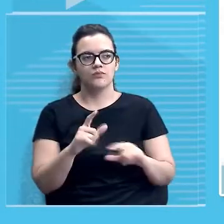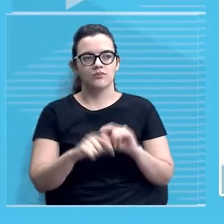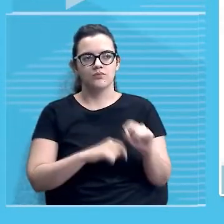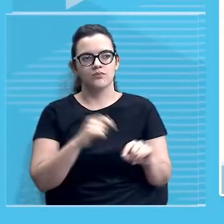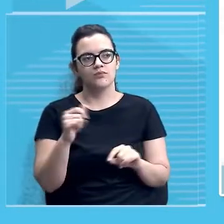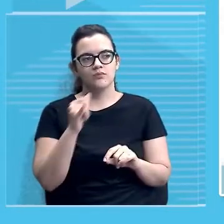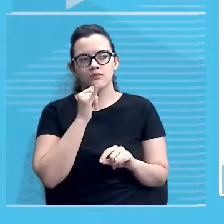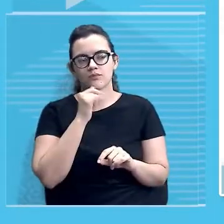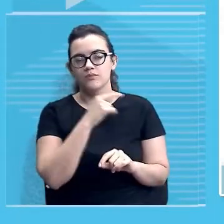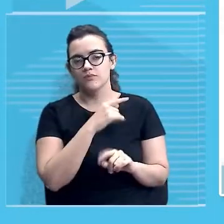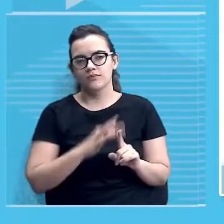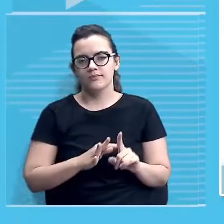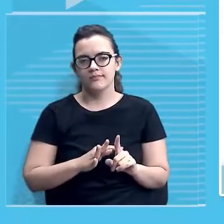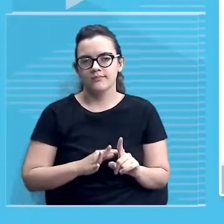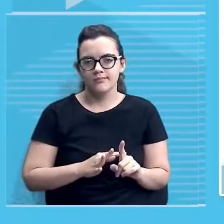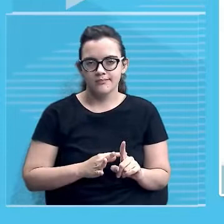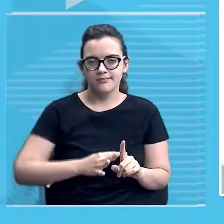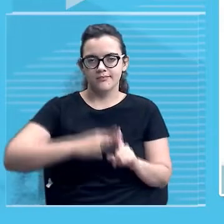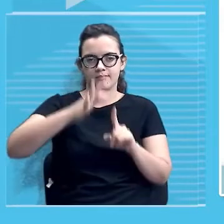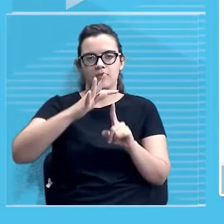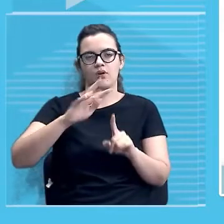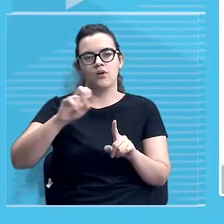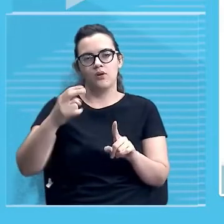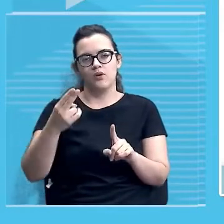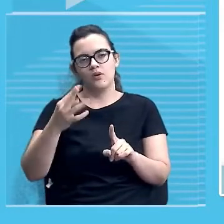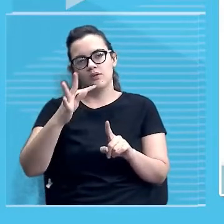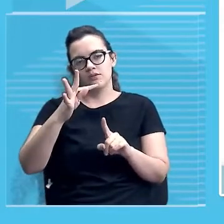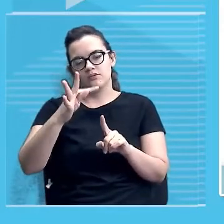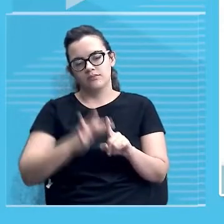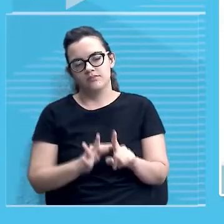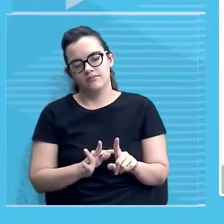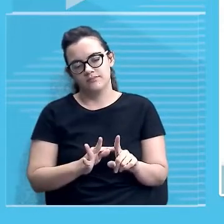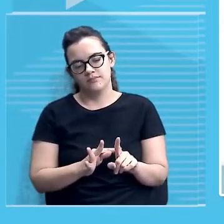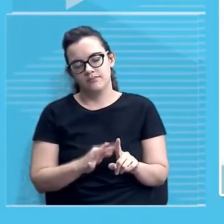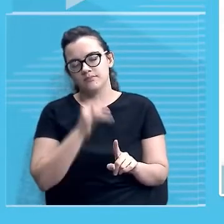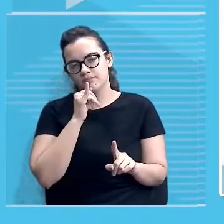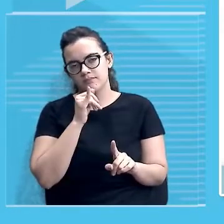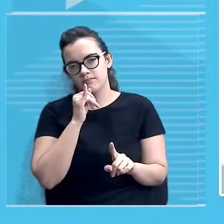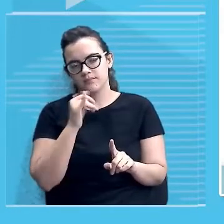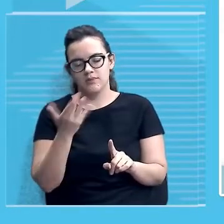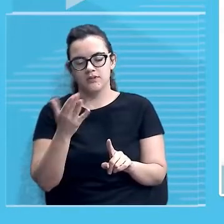de temperatura, porque ele está recebendo energia,